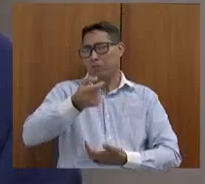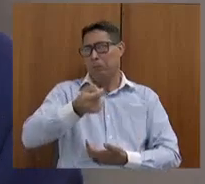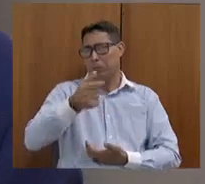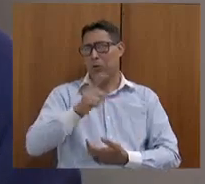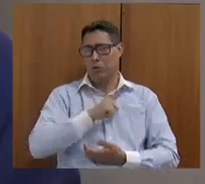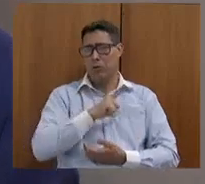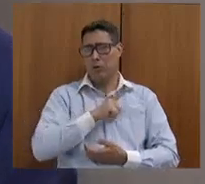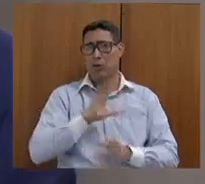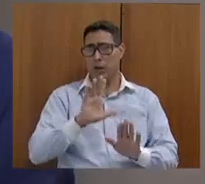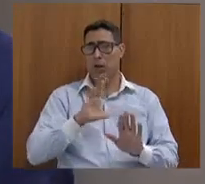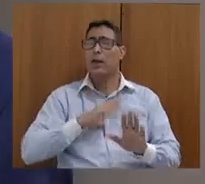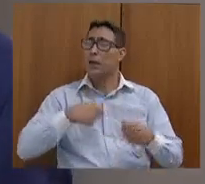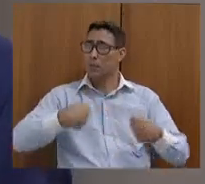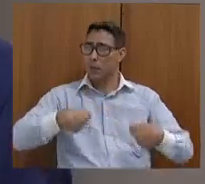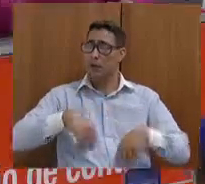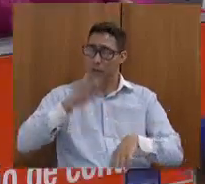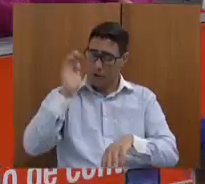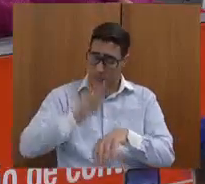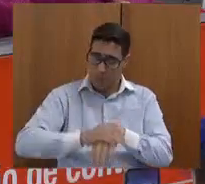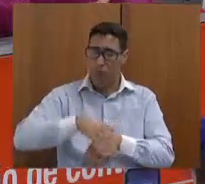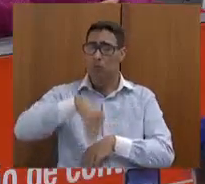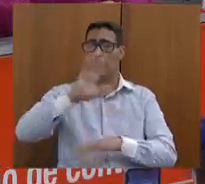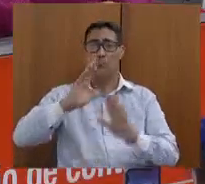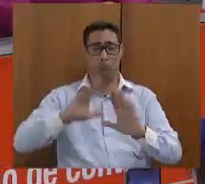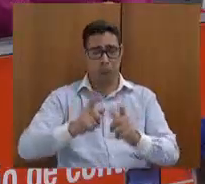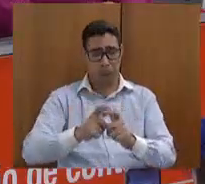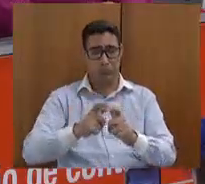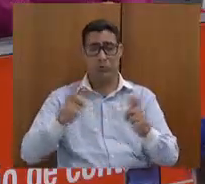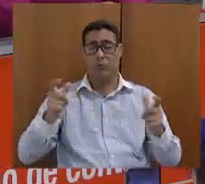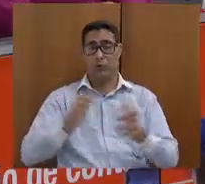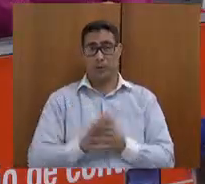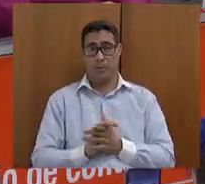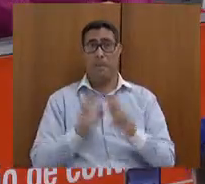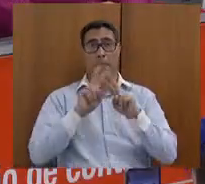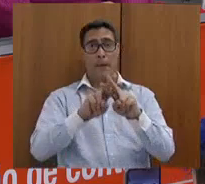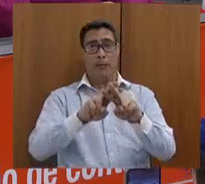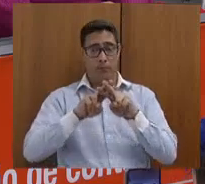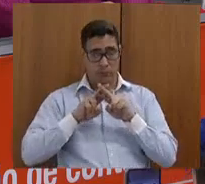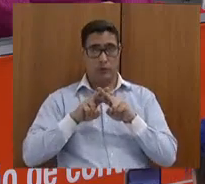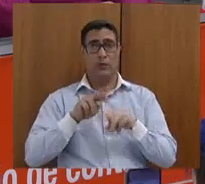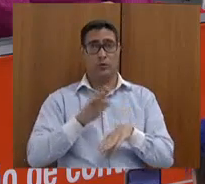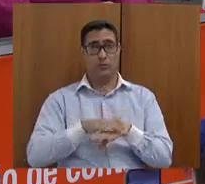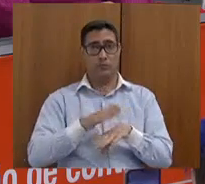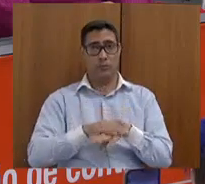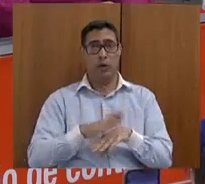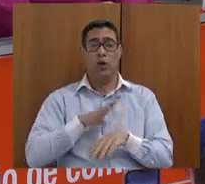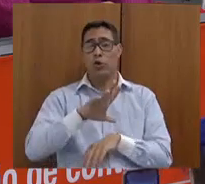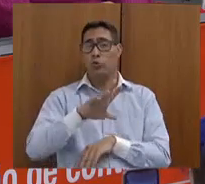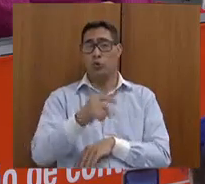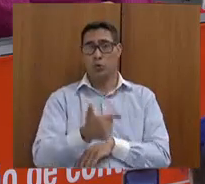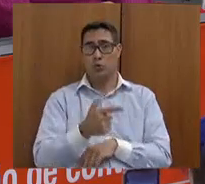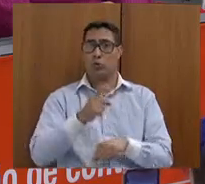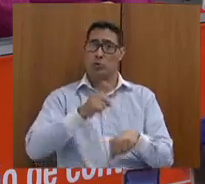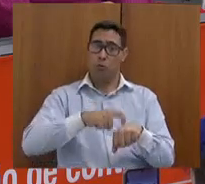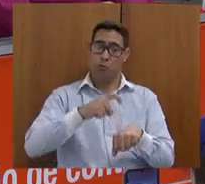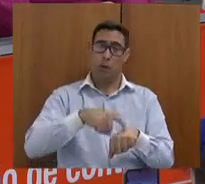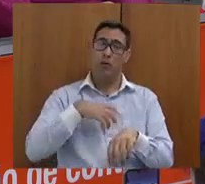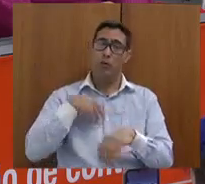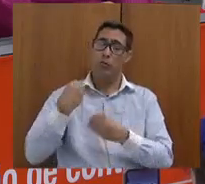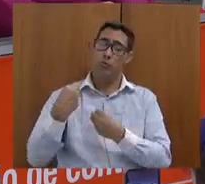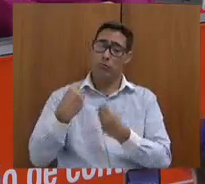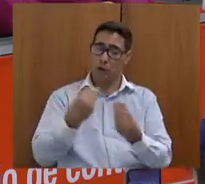precisamos de reafirmar essa política o que eu posso fazer é em um segundo momento de entregar qual